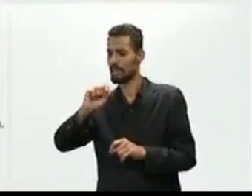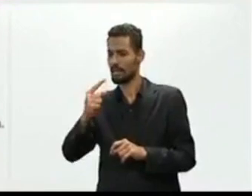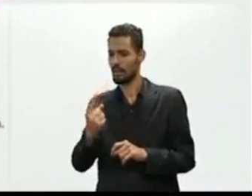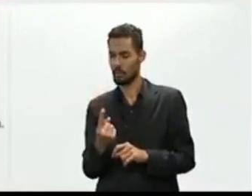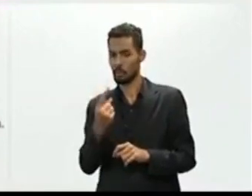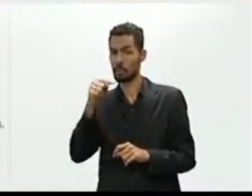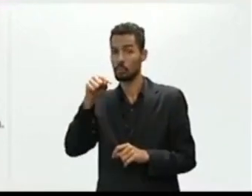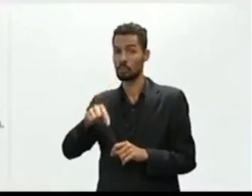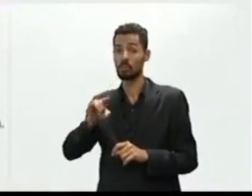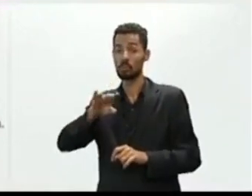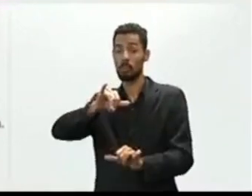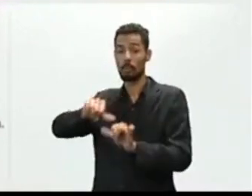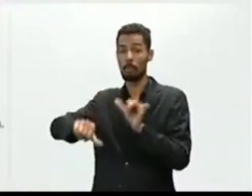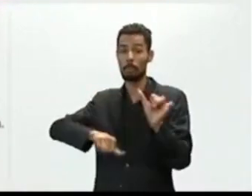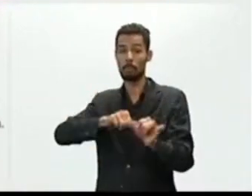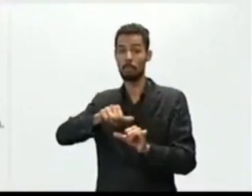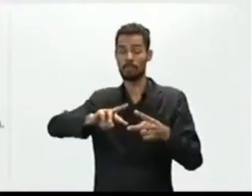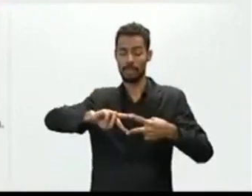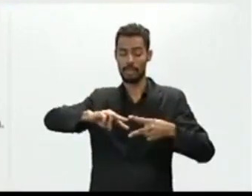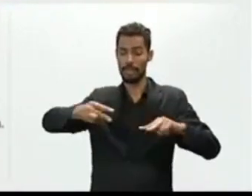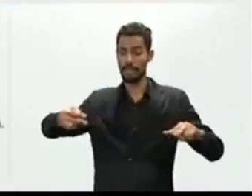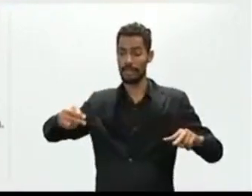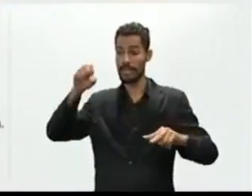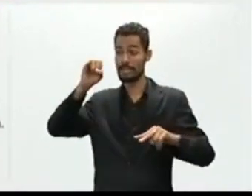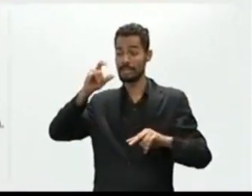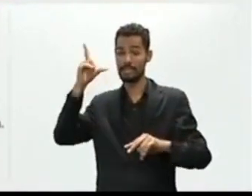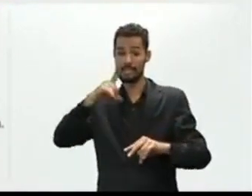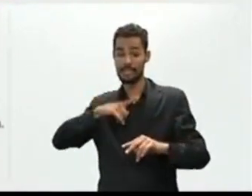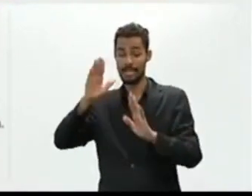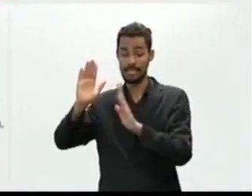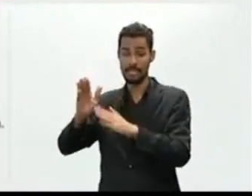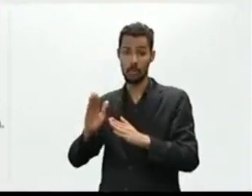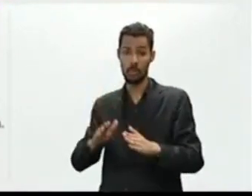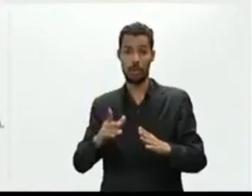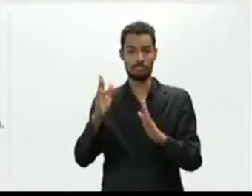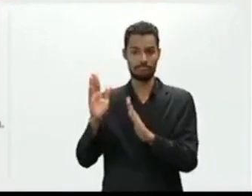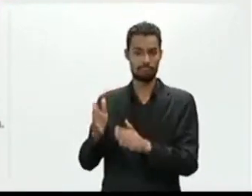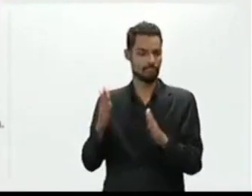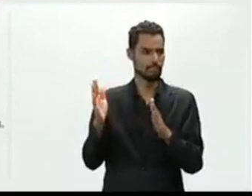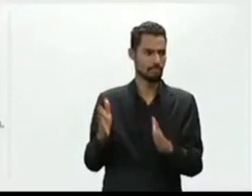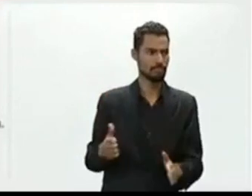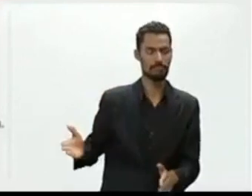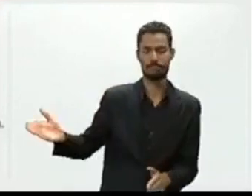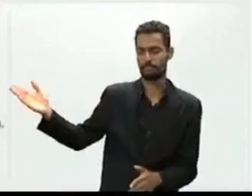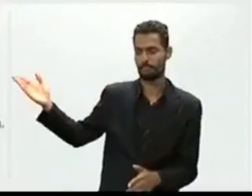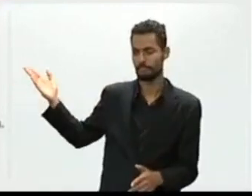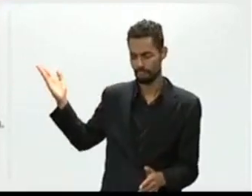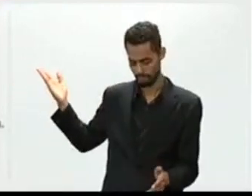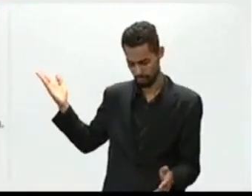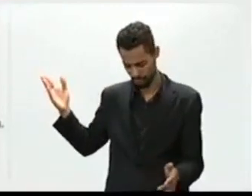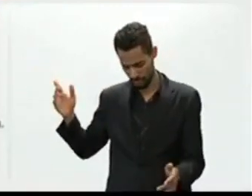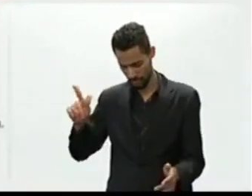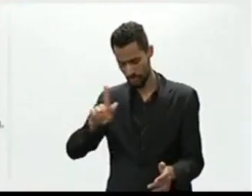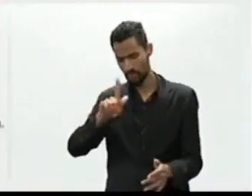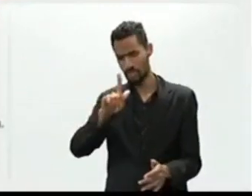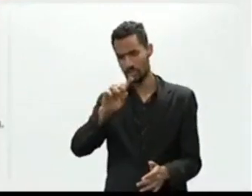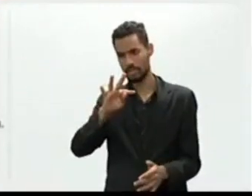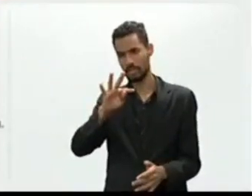ela só vai cortar o DNA se ela encontrar essa sequência aqui, né? Essa sequência aqui,